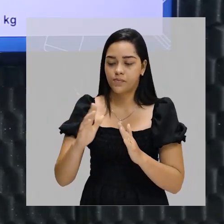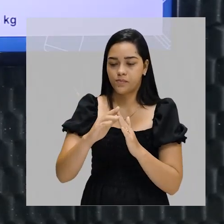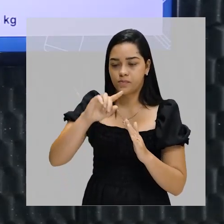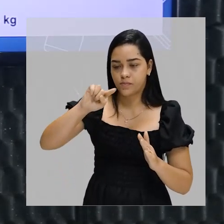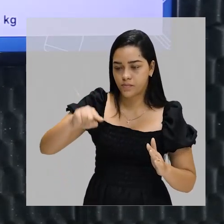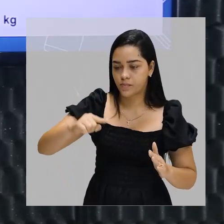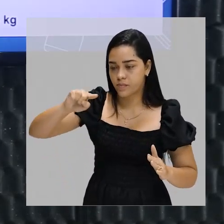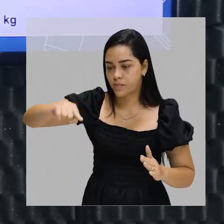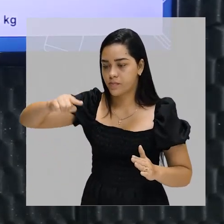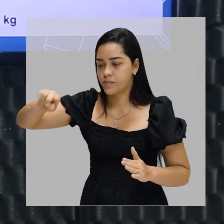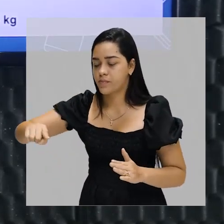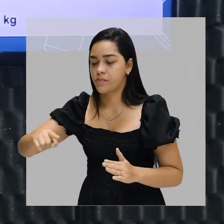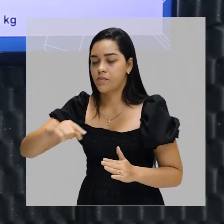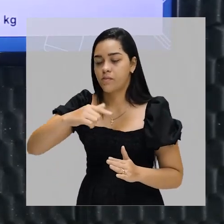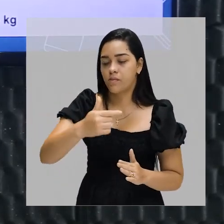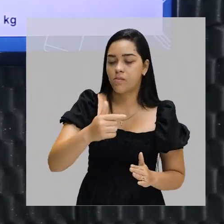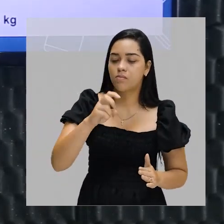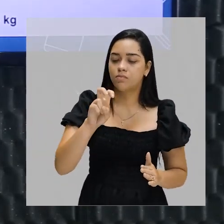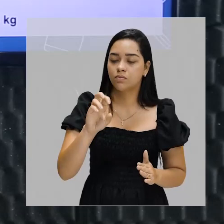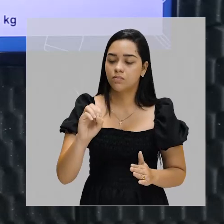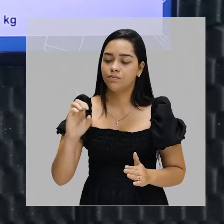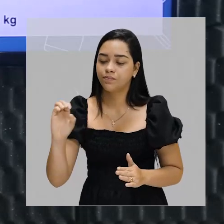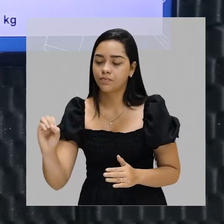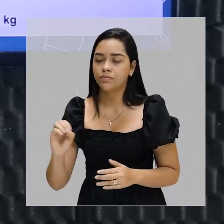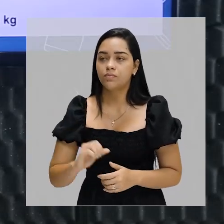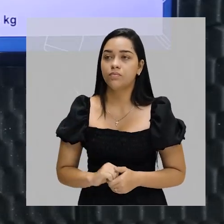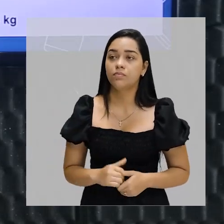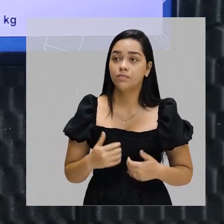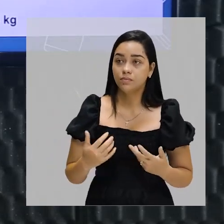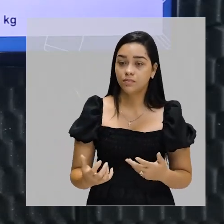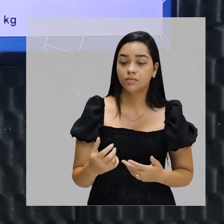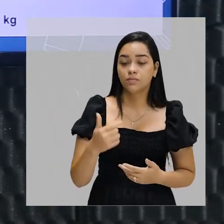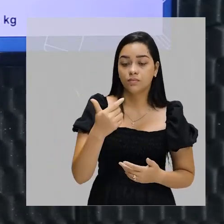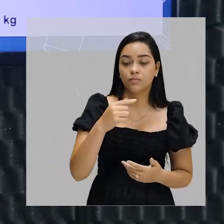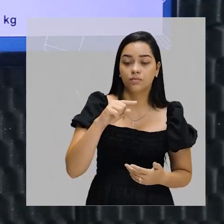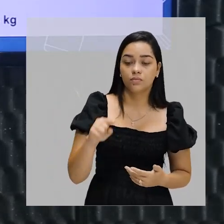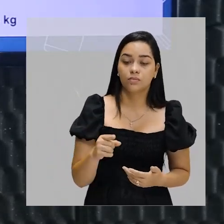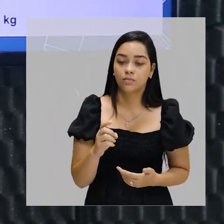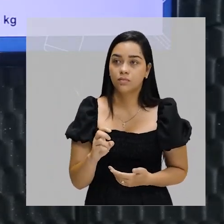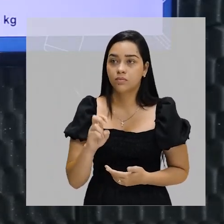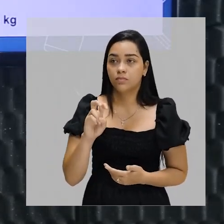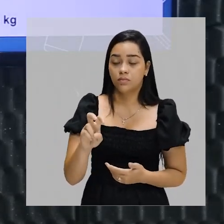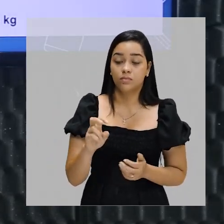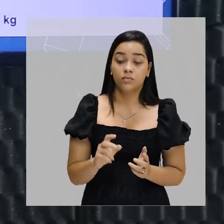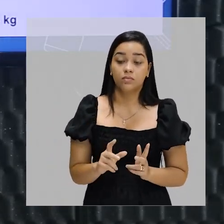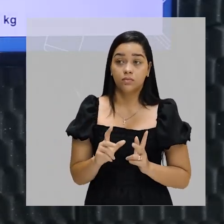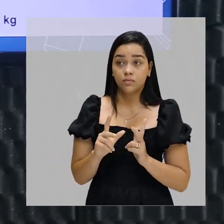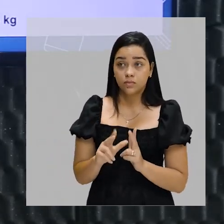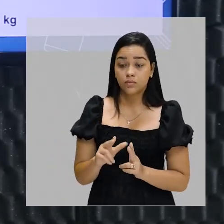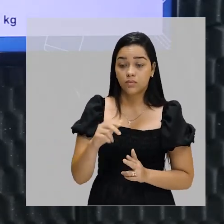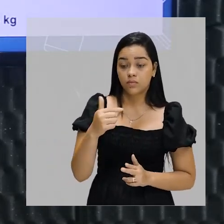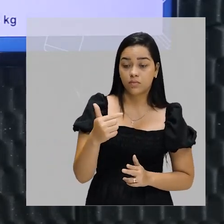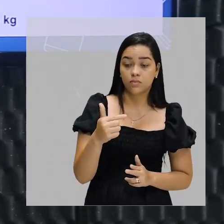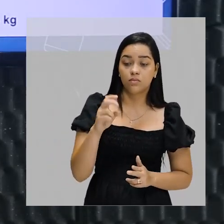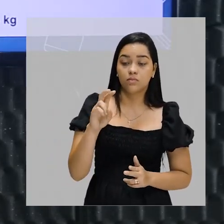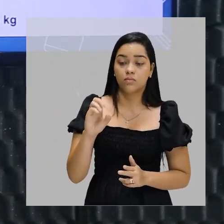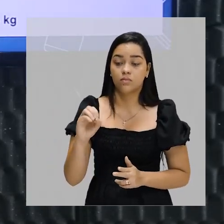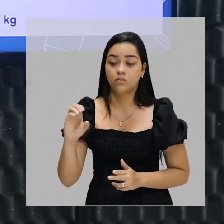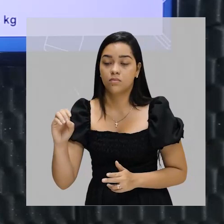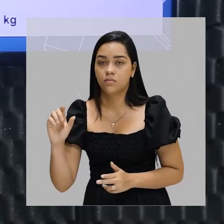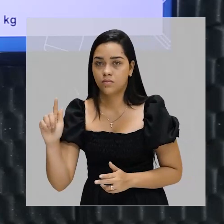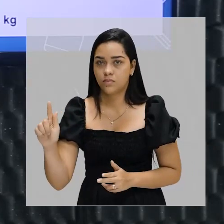3 casas, 2.500 gramas. Então, 2,5 quilogramas equivale a